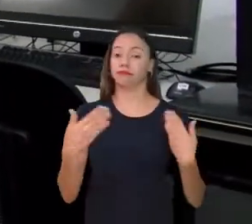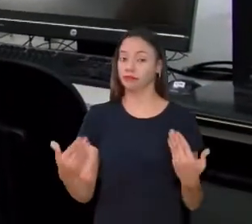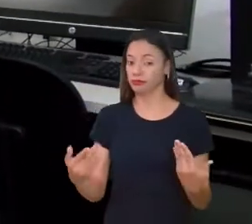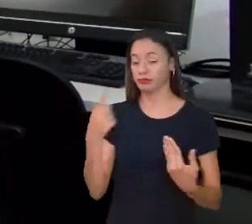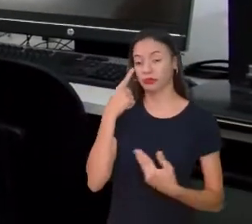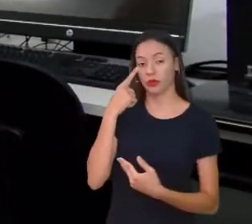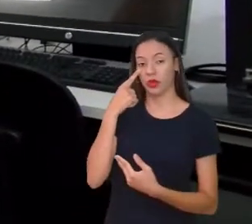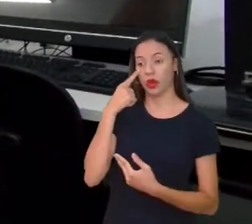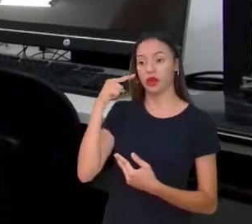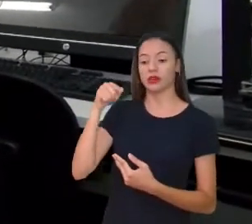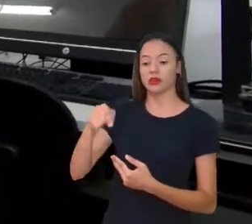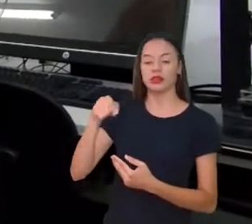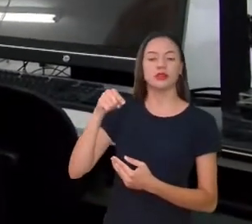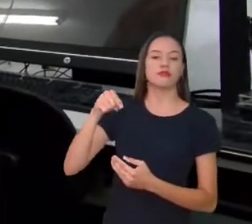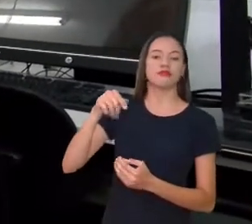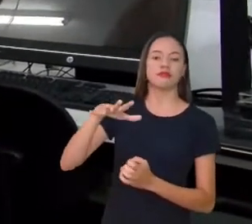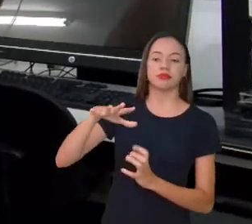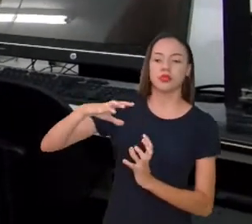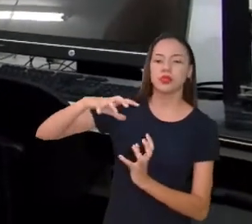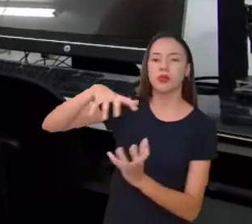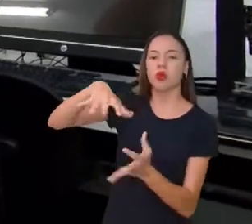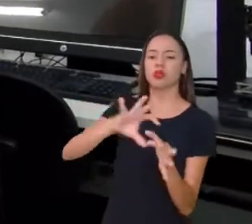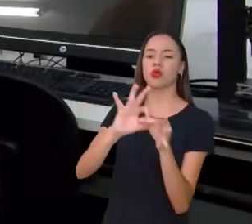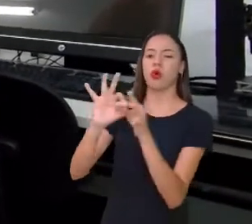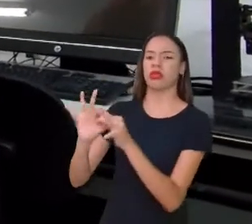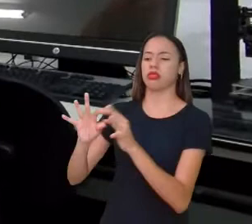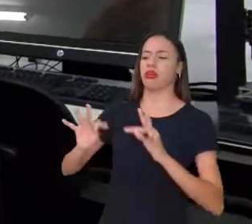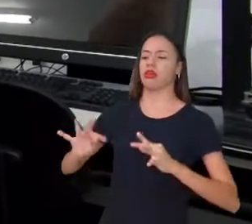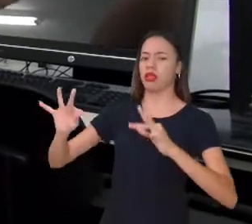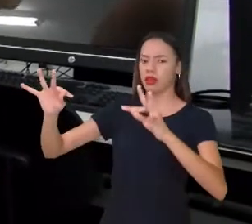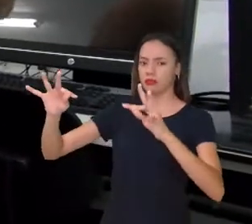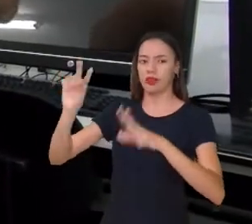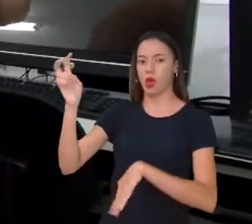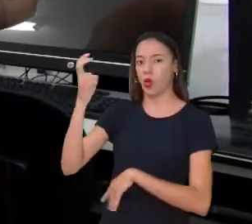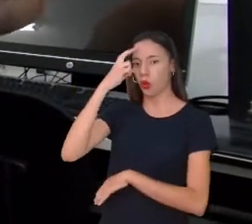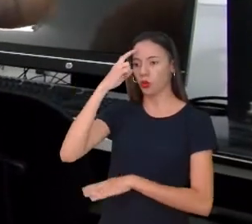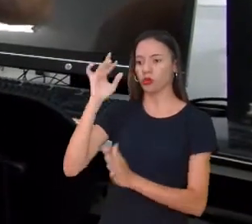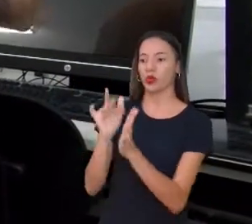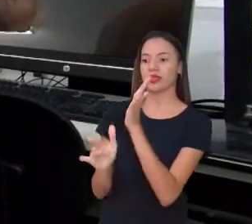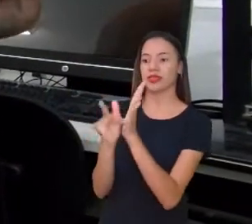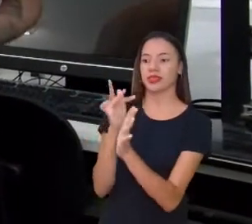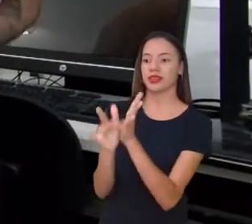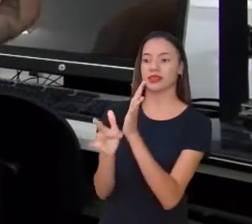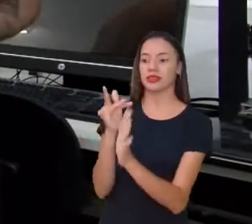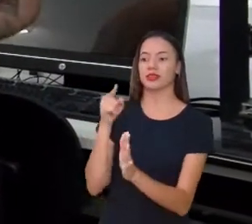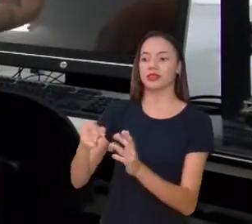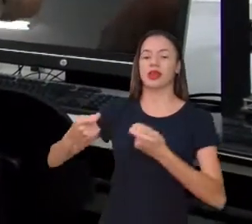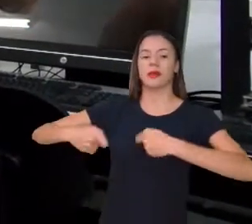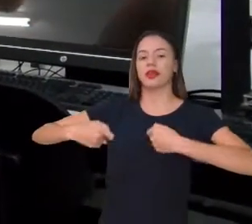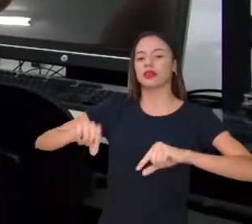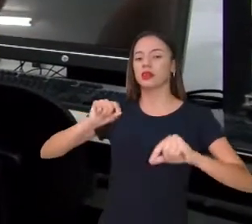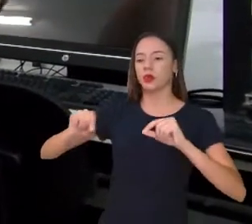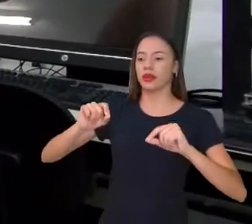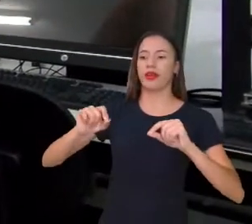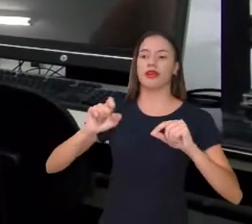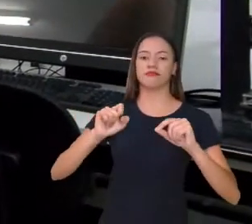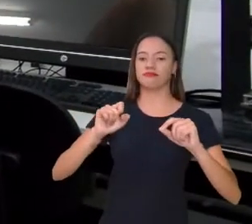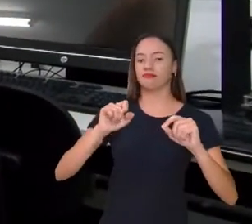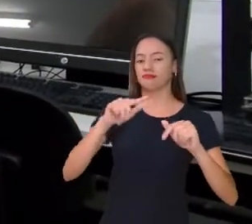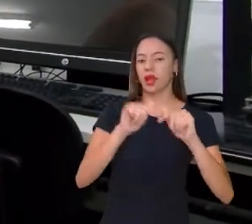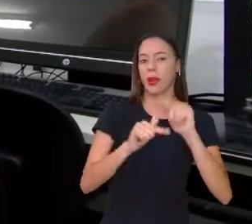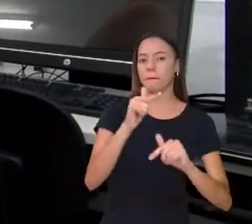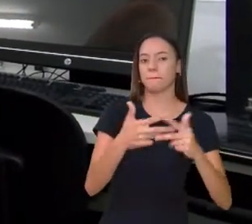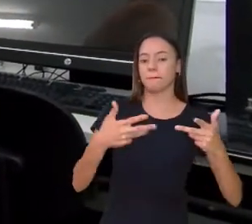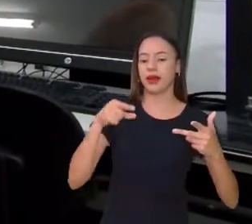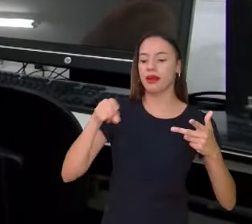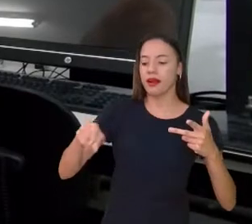esse universo de tecnologias digitais, da cultura digital, requer equipamentos que façam com que a gente utilize